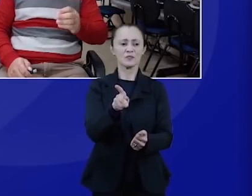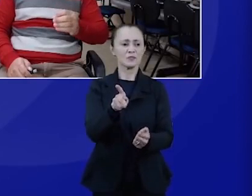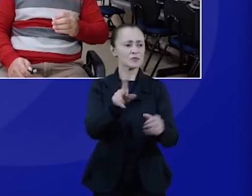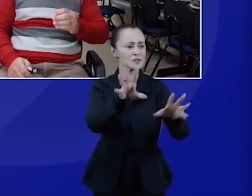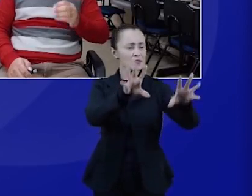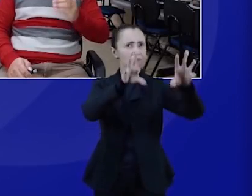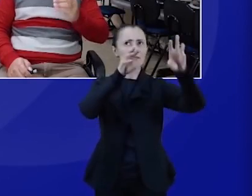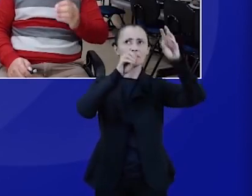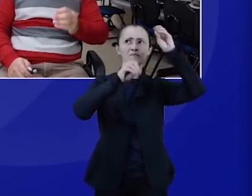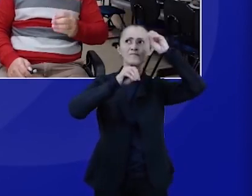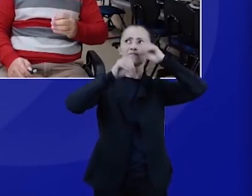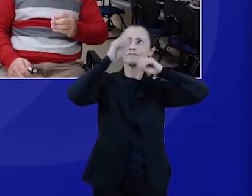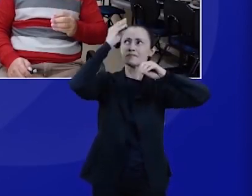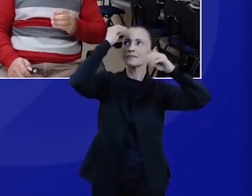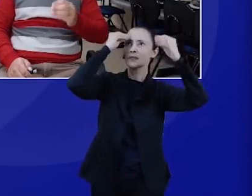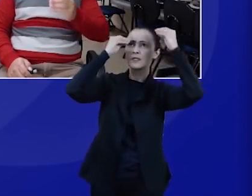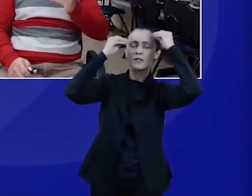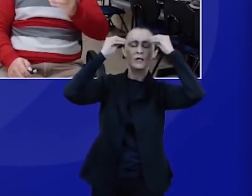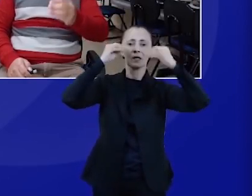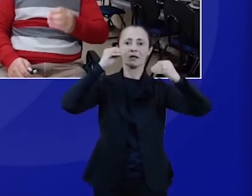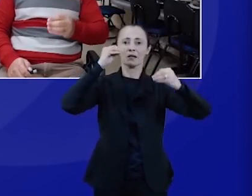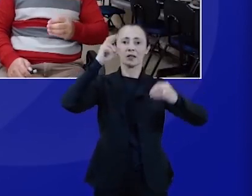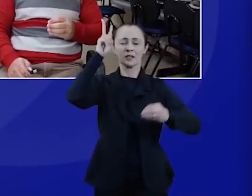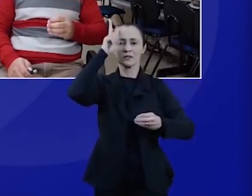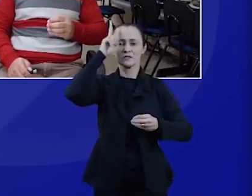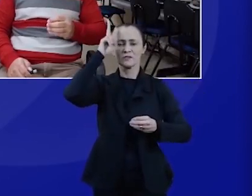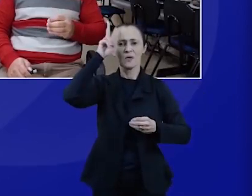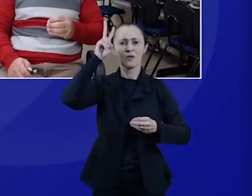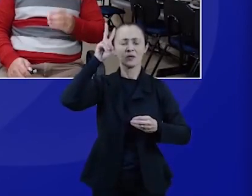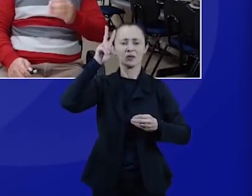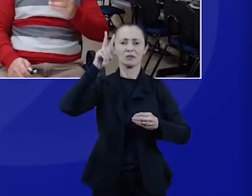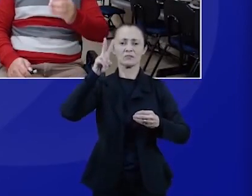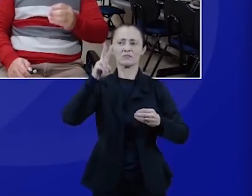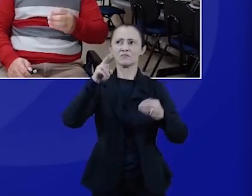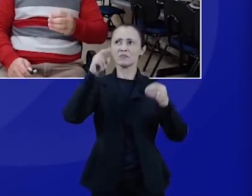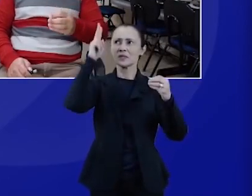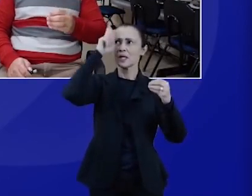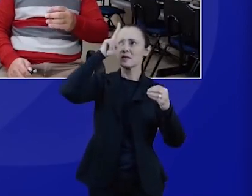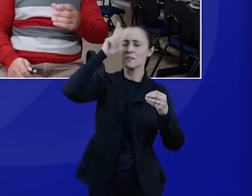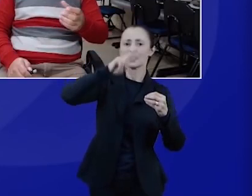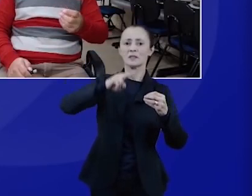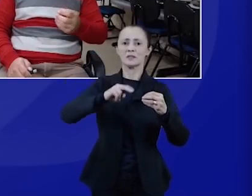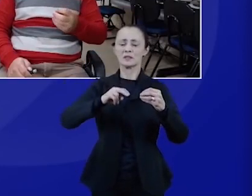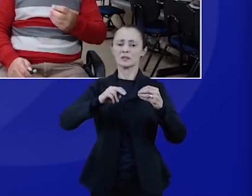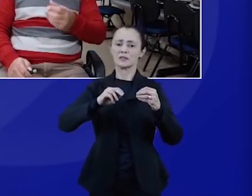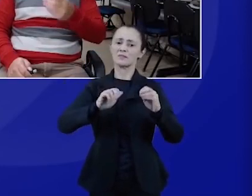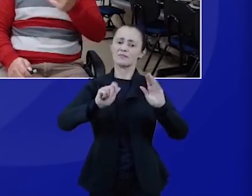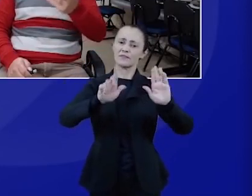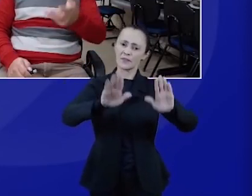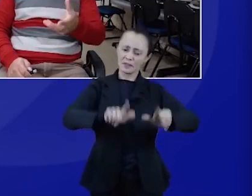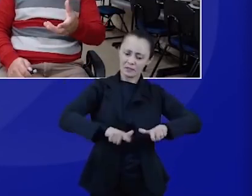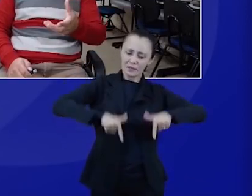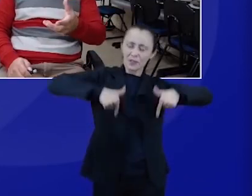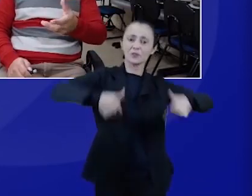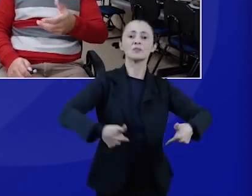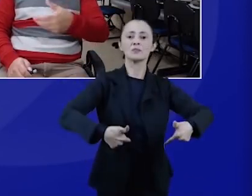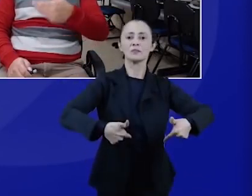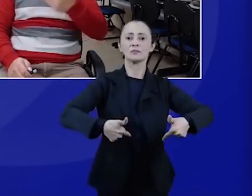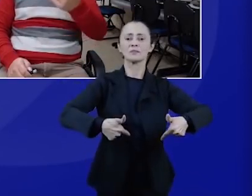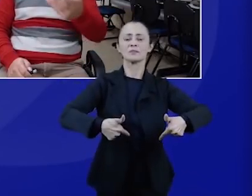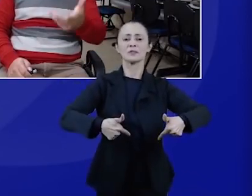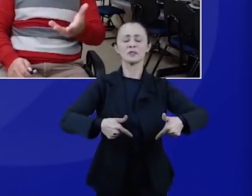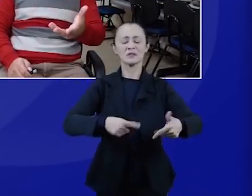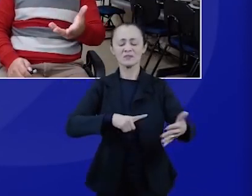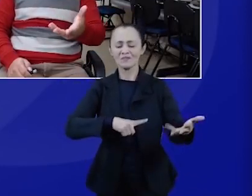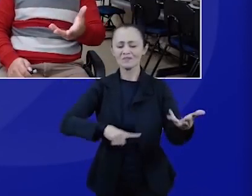da história, da memória, dos problemas, das lutas e das questões que são inerentes